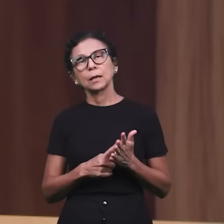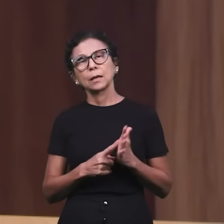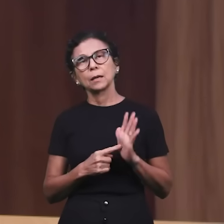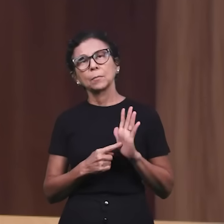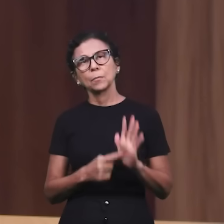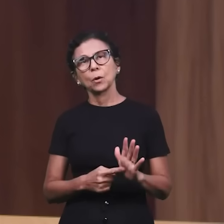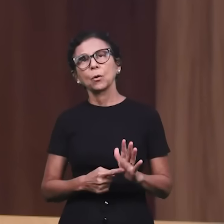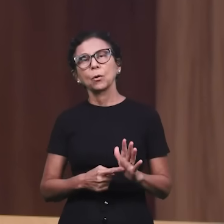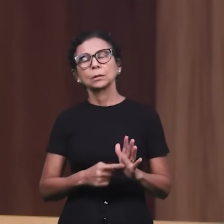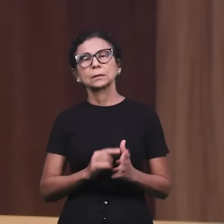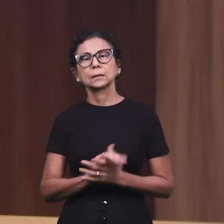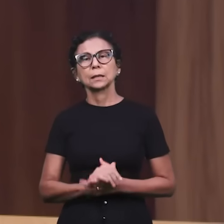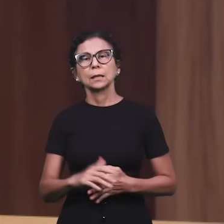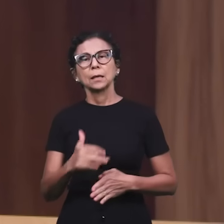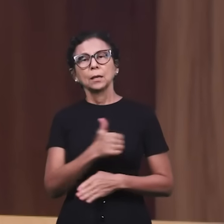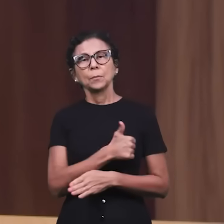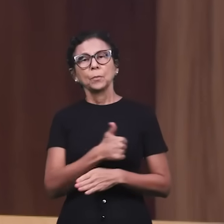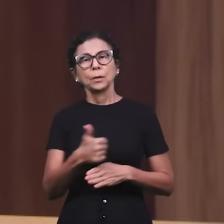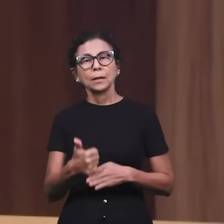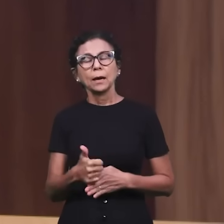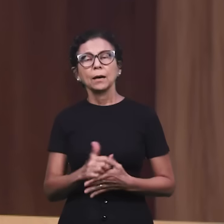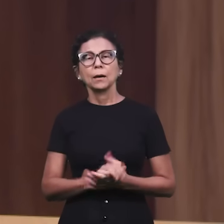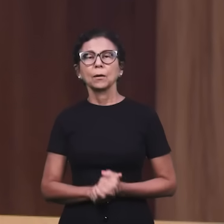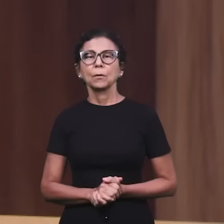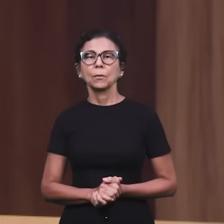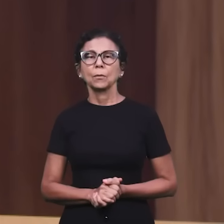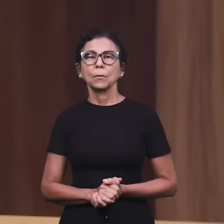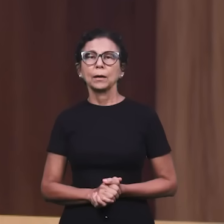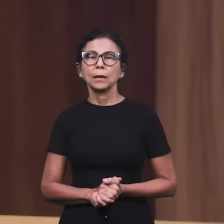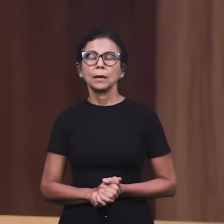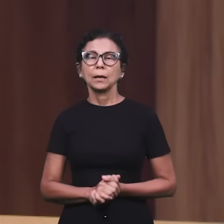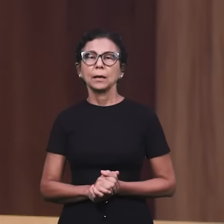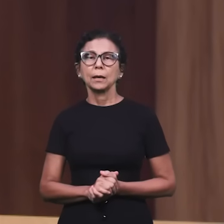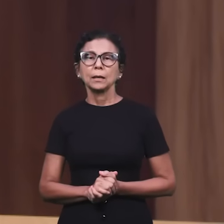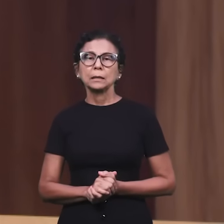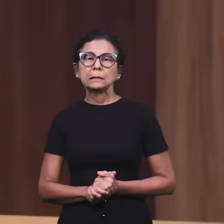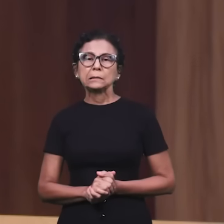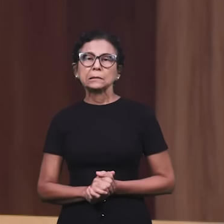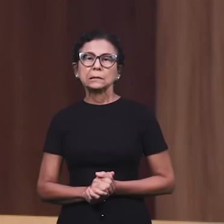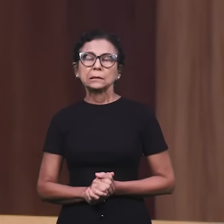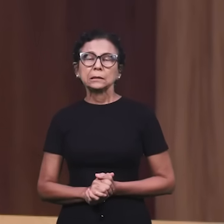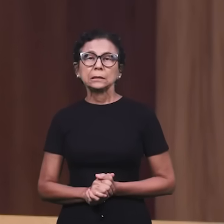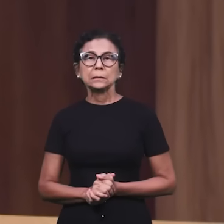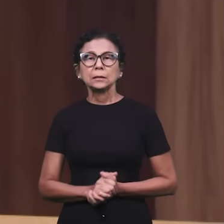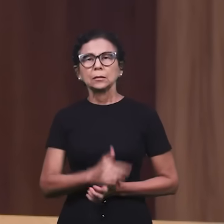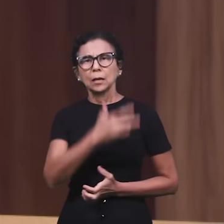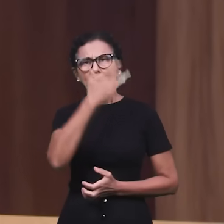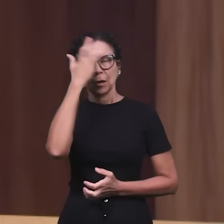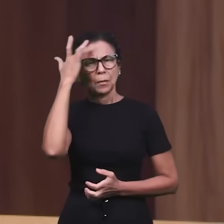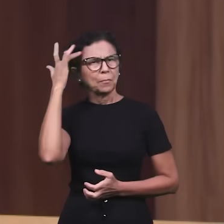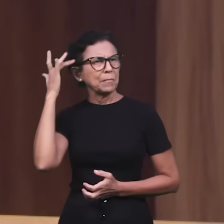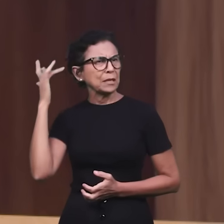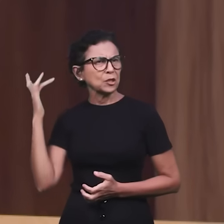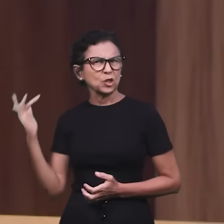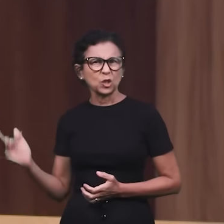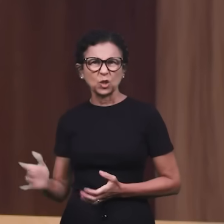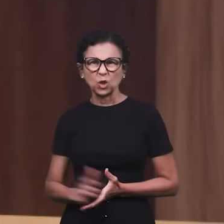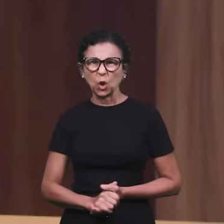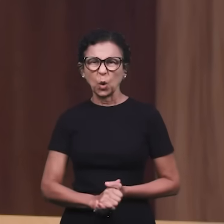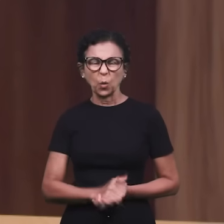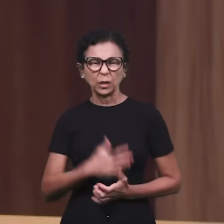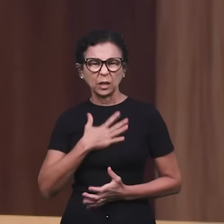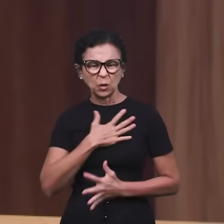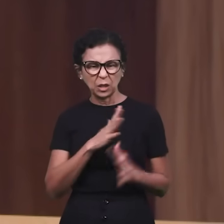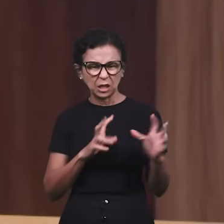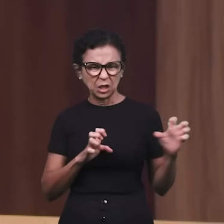sobre ética, sobre moral. E é importante entender o texto, porque está falando que o homem explosivo, o homem de rixas, o